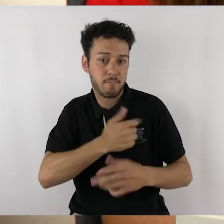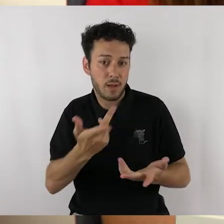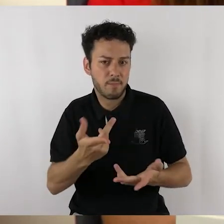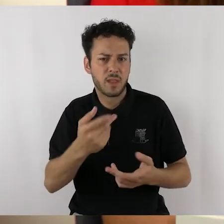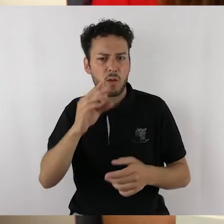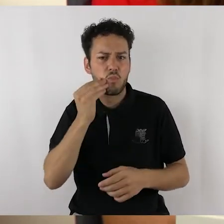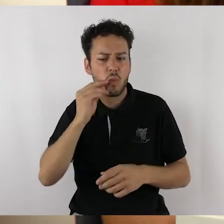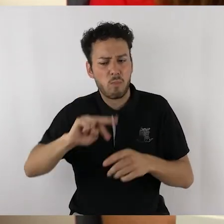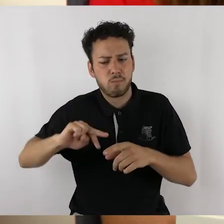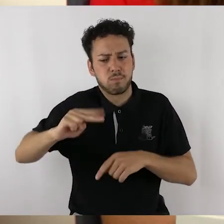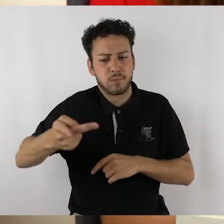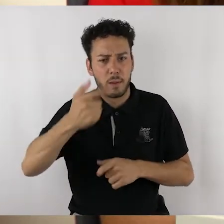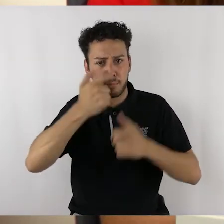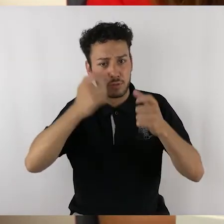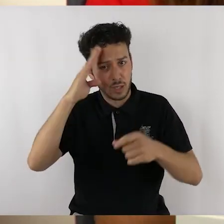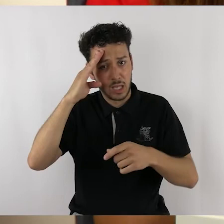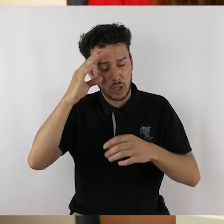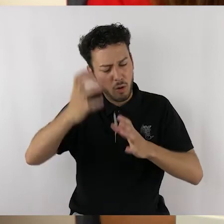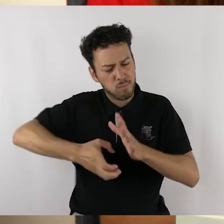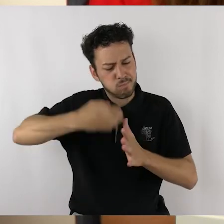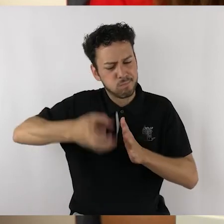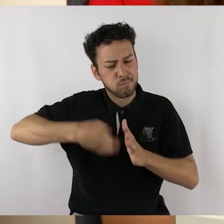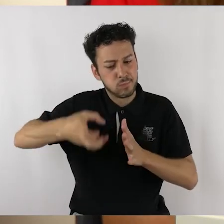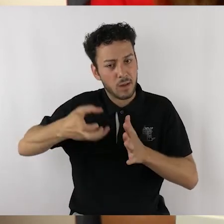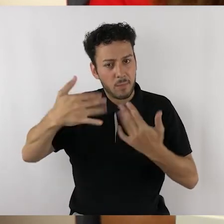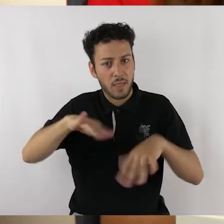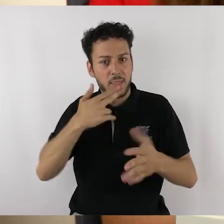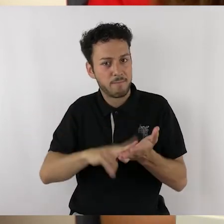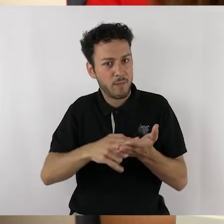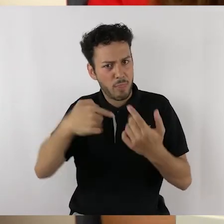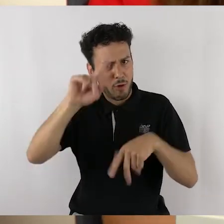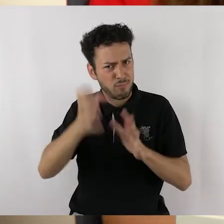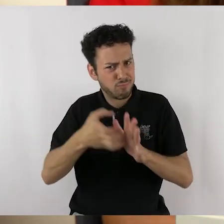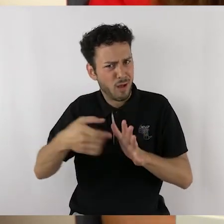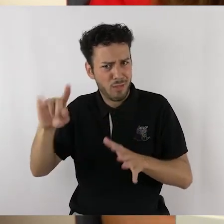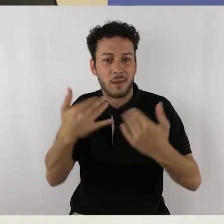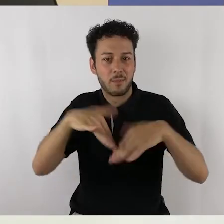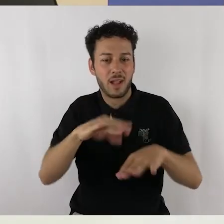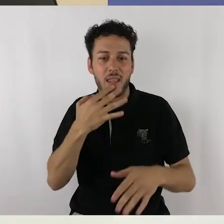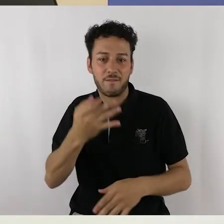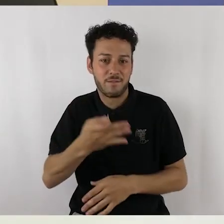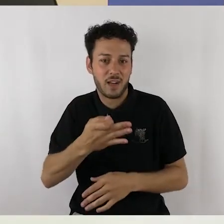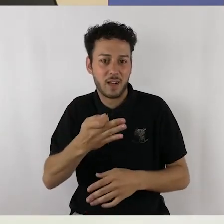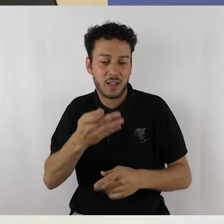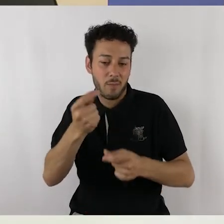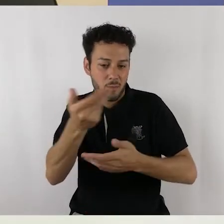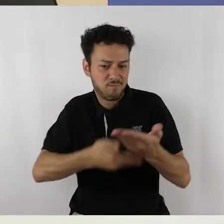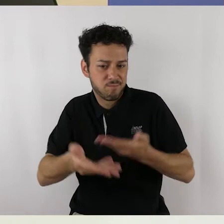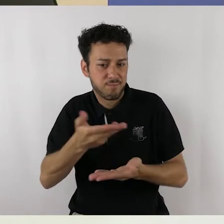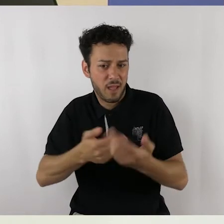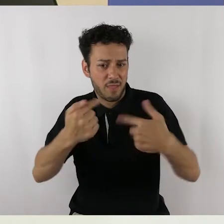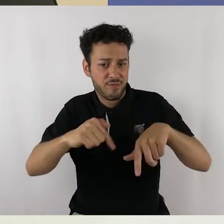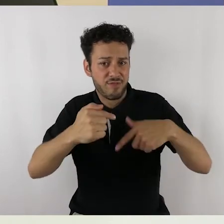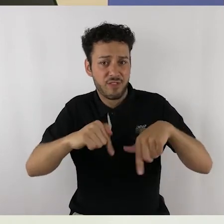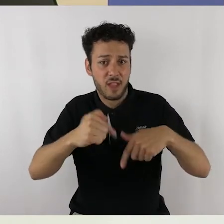a transferência de crédito habitação muitas das pessoas vão que é um bicho de sete cabeças mas não falar não é queres falar um bocadinho sobre isso existe no mercado